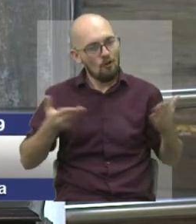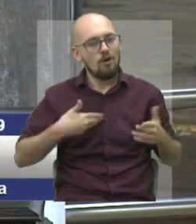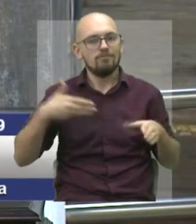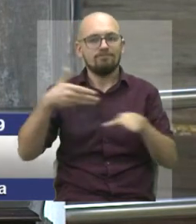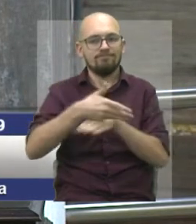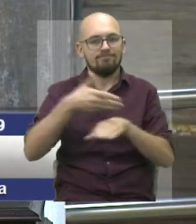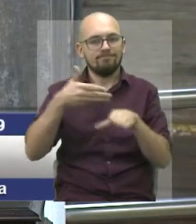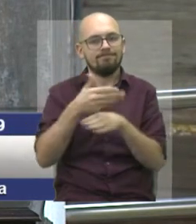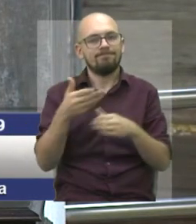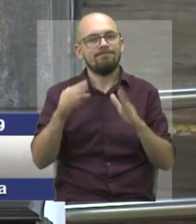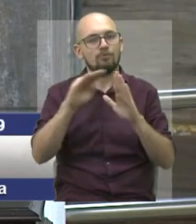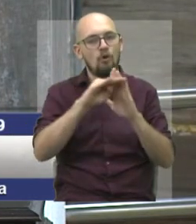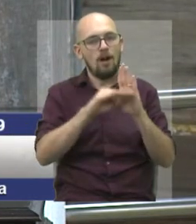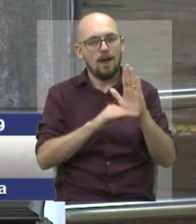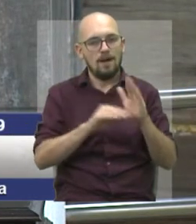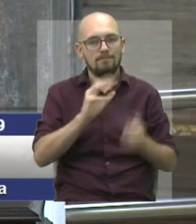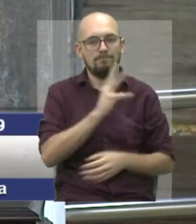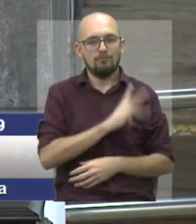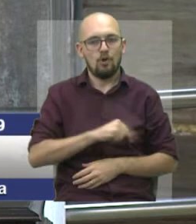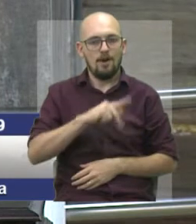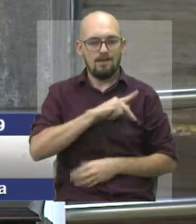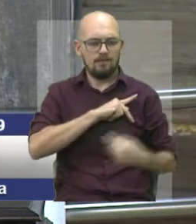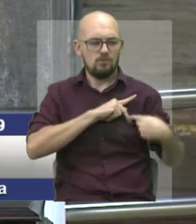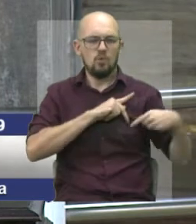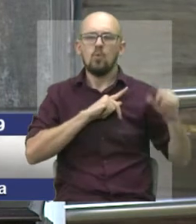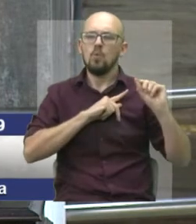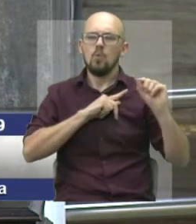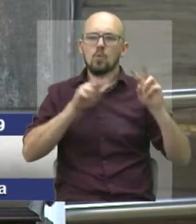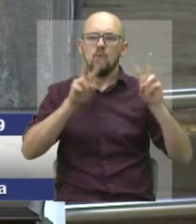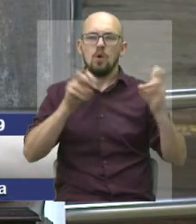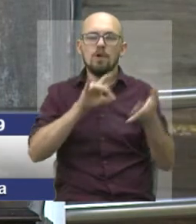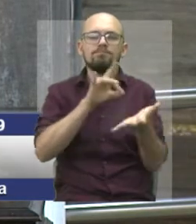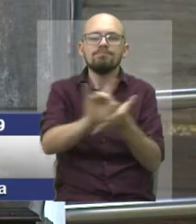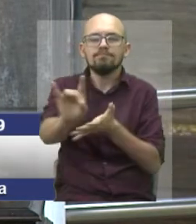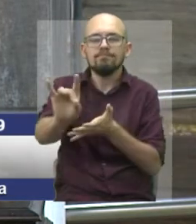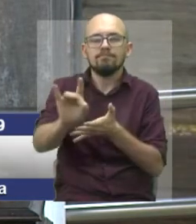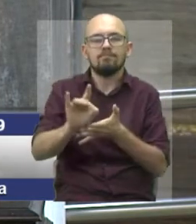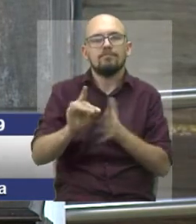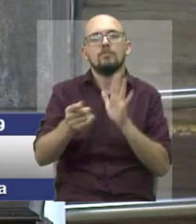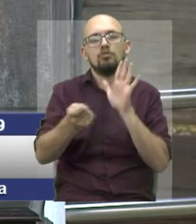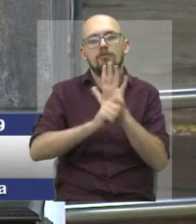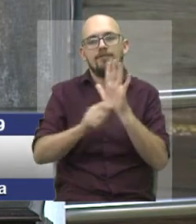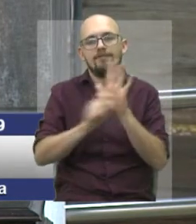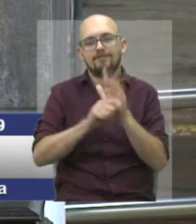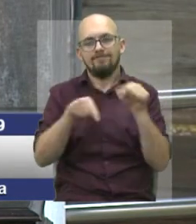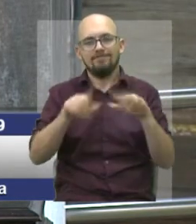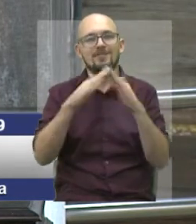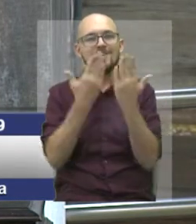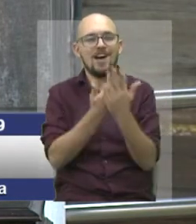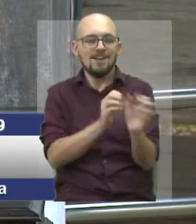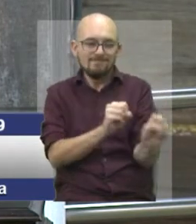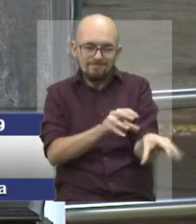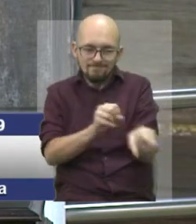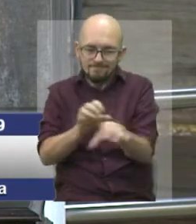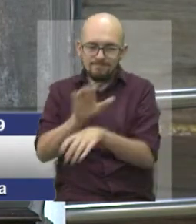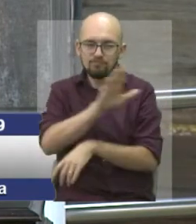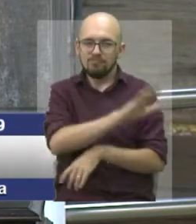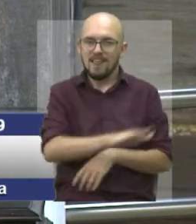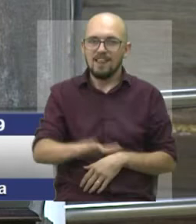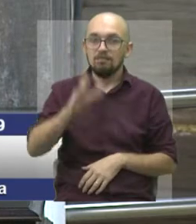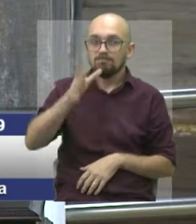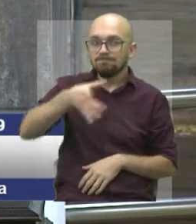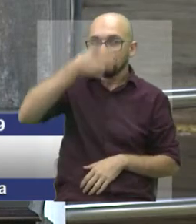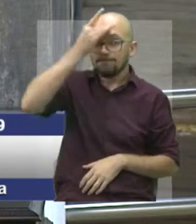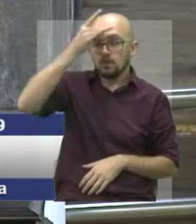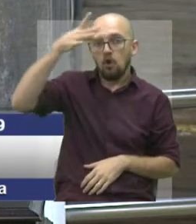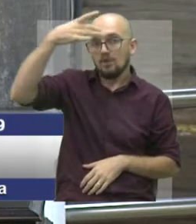né, deste programa de erradicação das drogas, que é de fundamental importância para as nossas crianças,